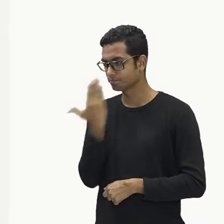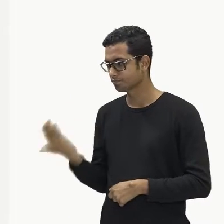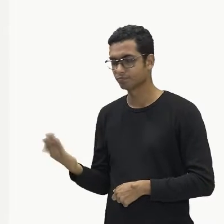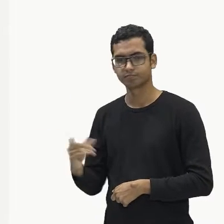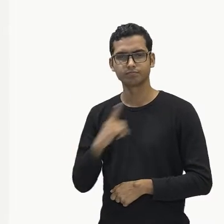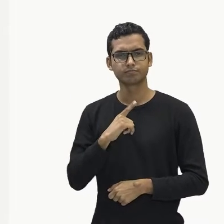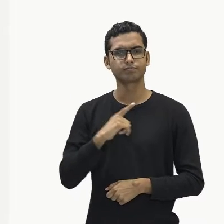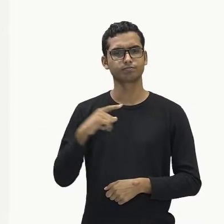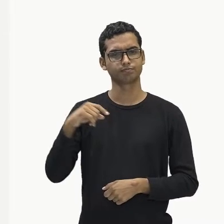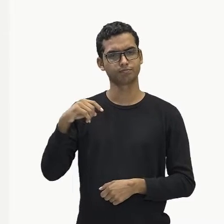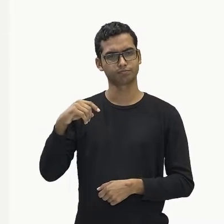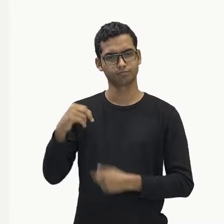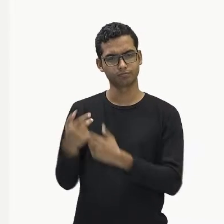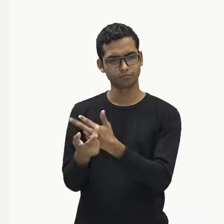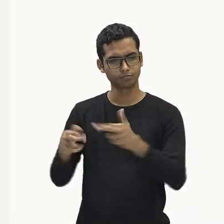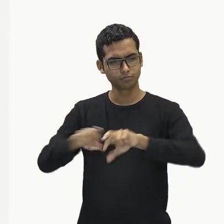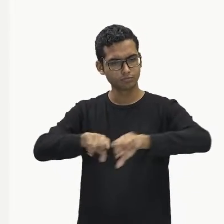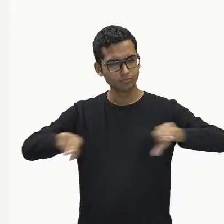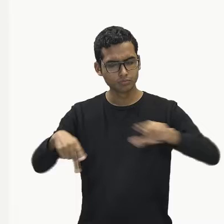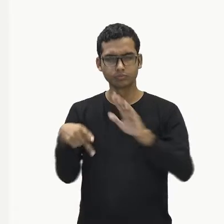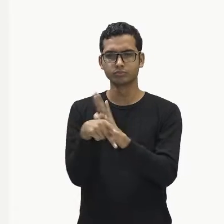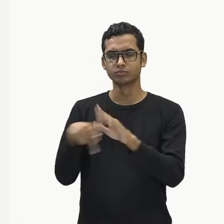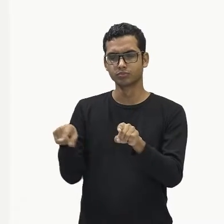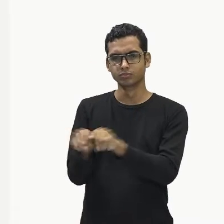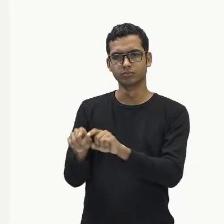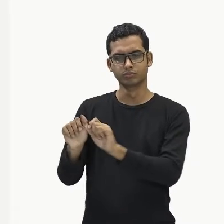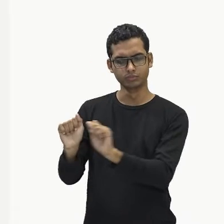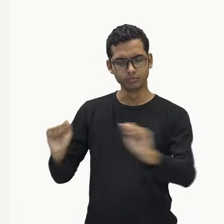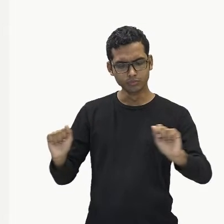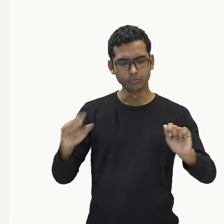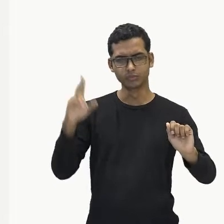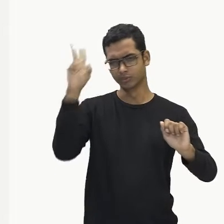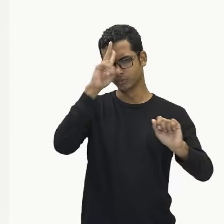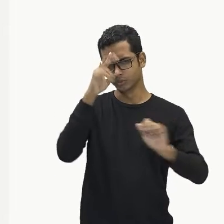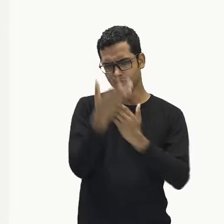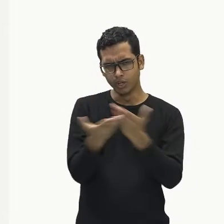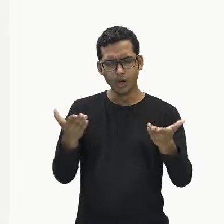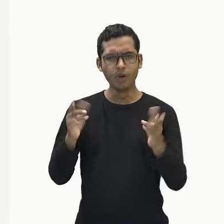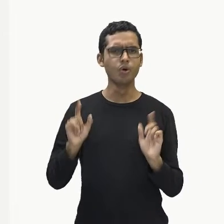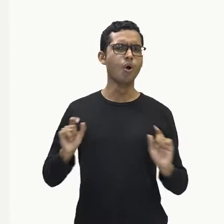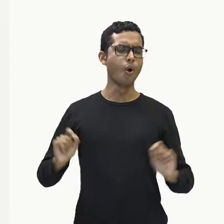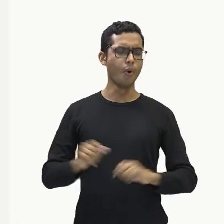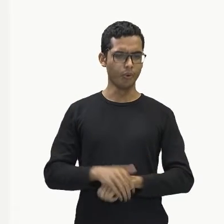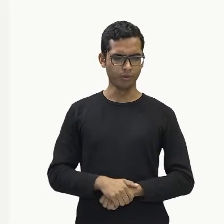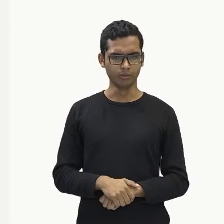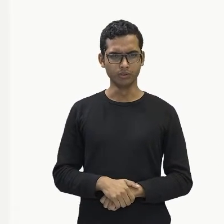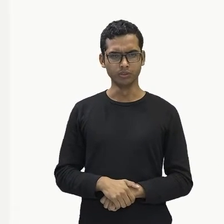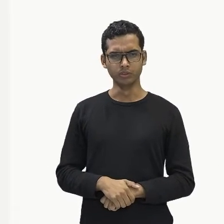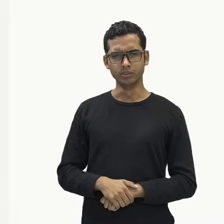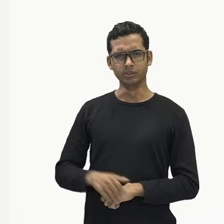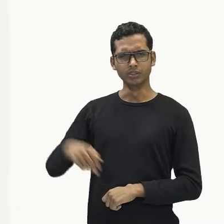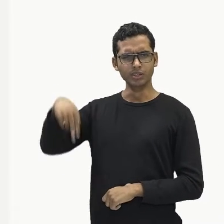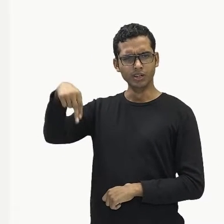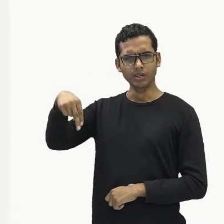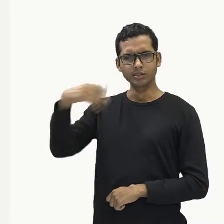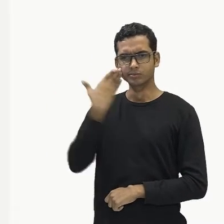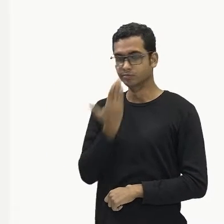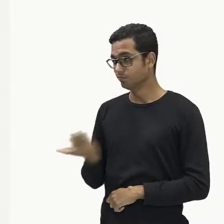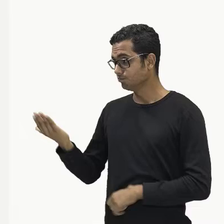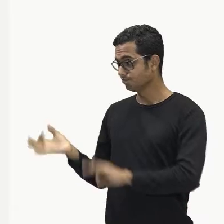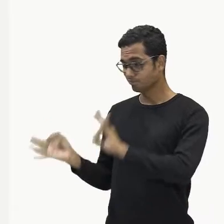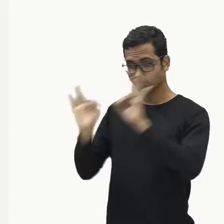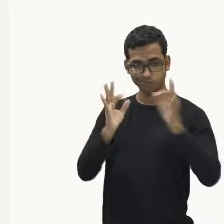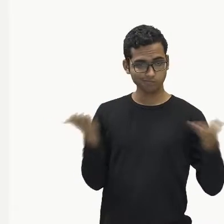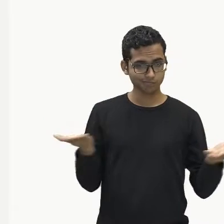N fatores. O que vale lembrar vocês, o que vale informar é esse N aqui, que vocês estão vendo